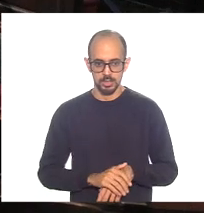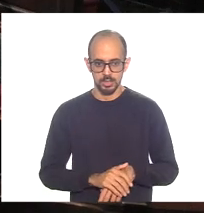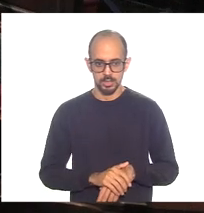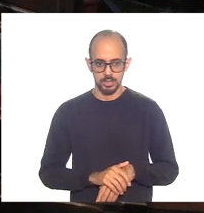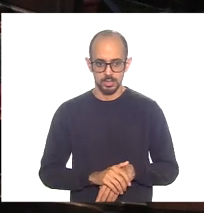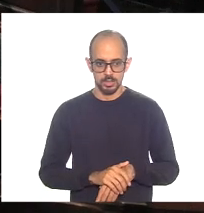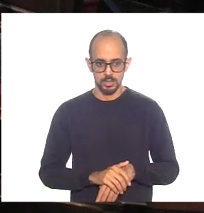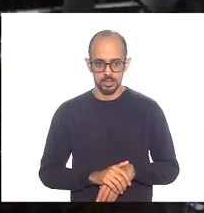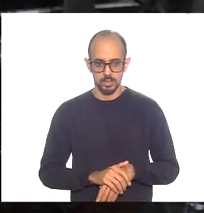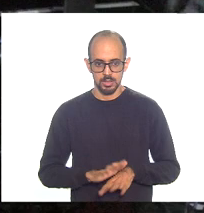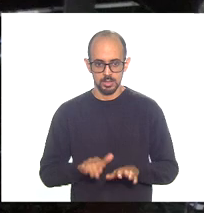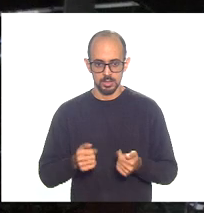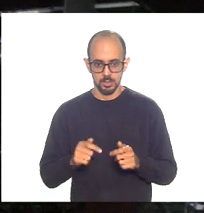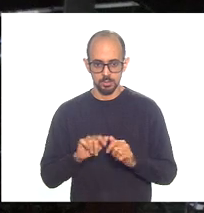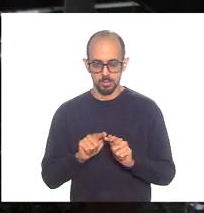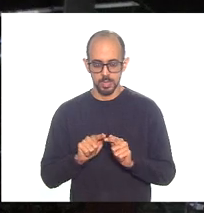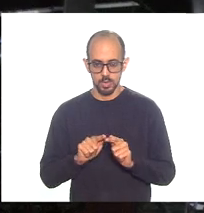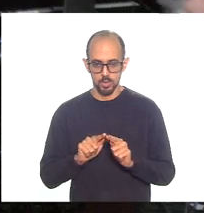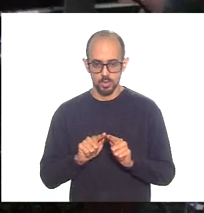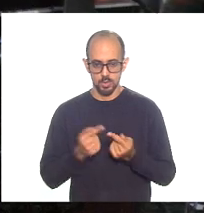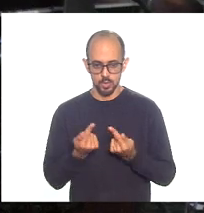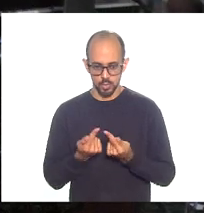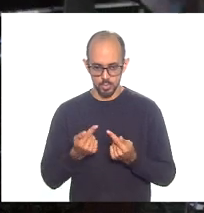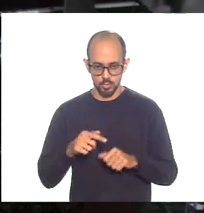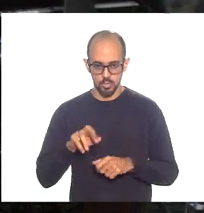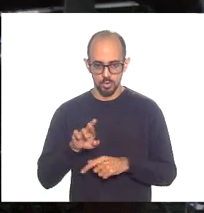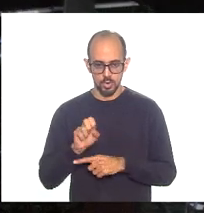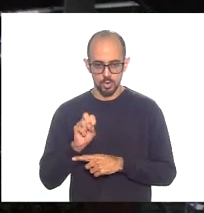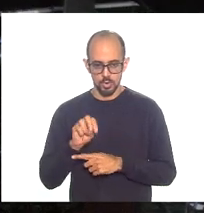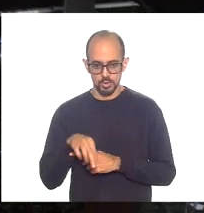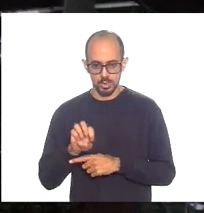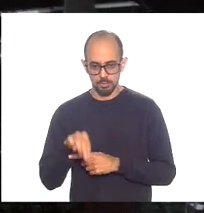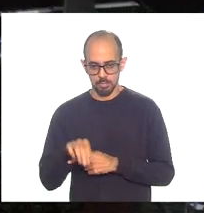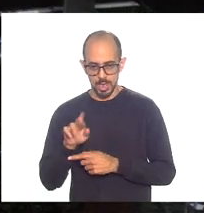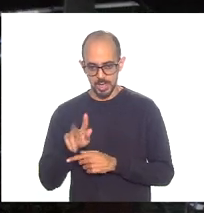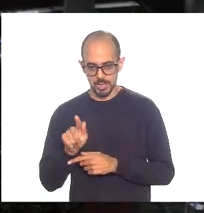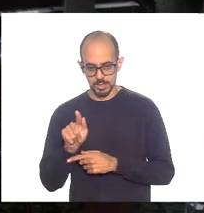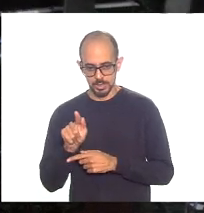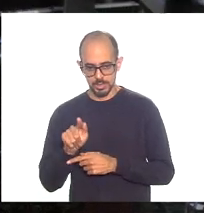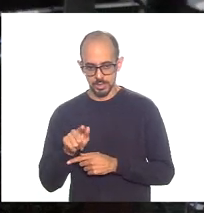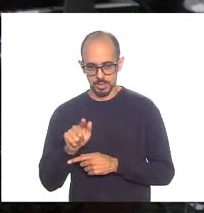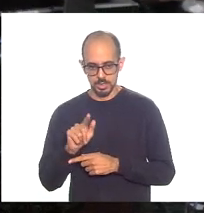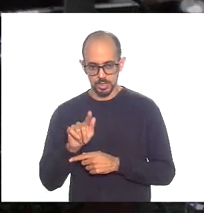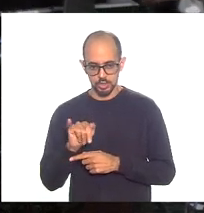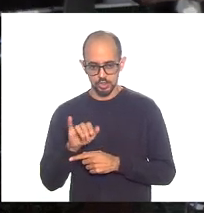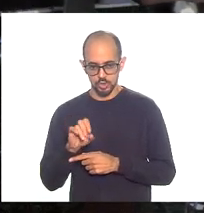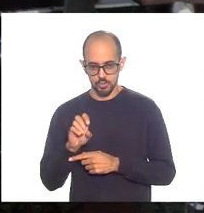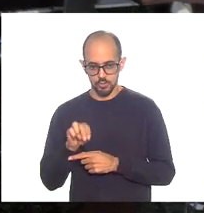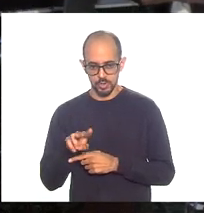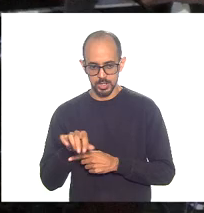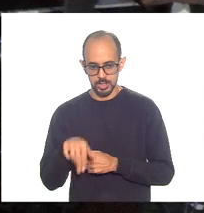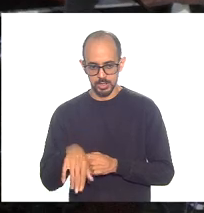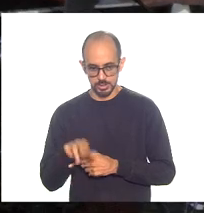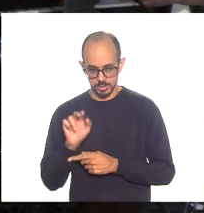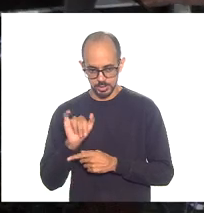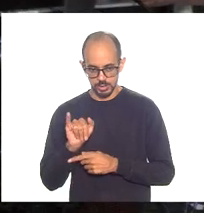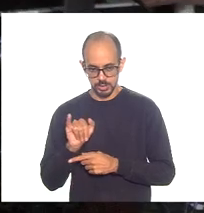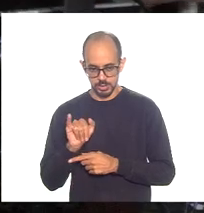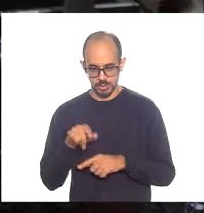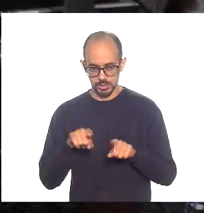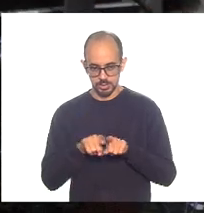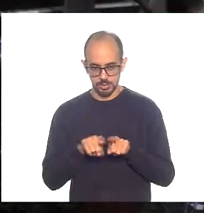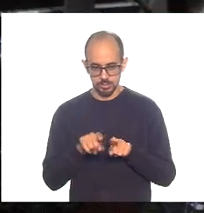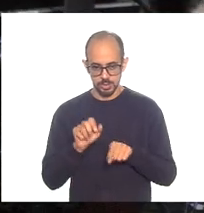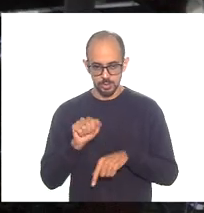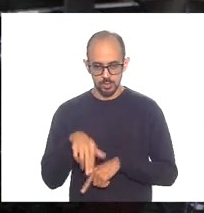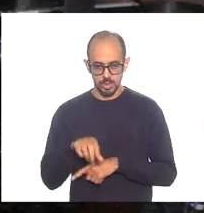Então, pelo grupo, votaram agora Rosenberg Reis, Giovanni Ratinho e Anderson Alexandre.